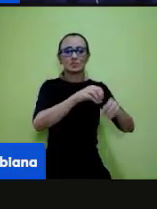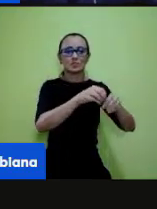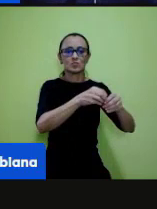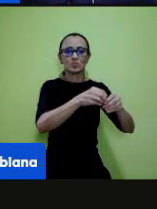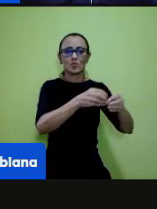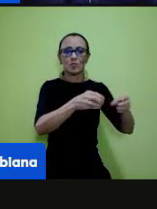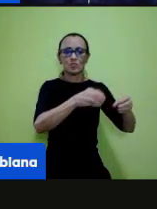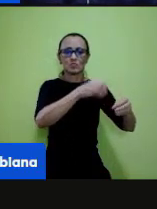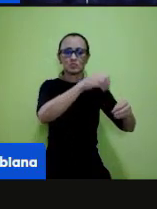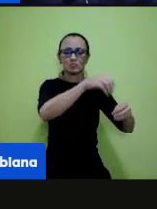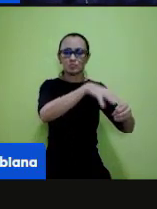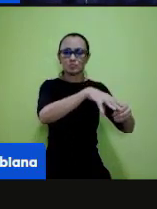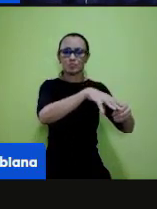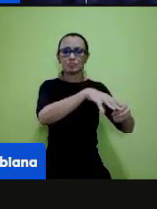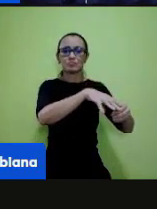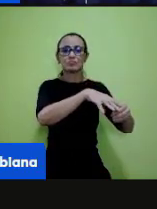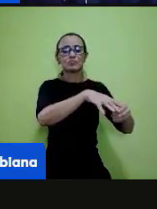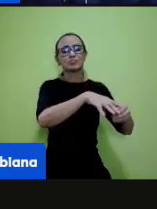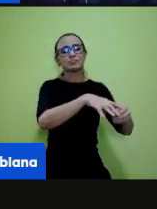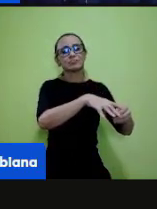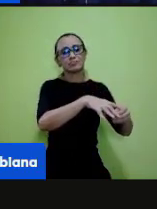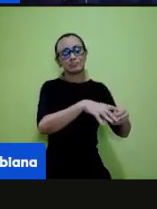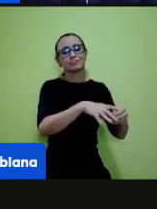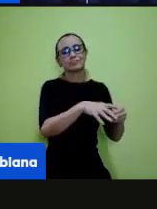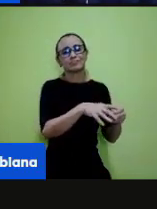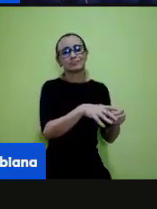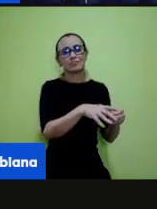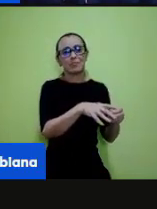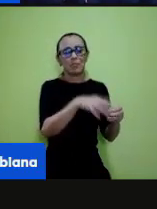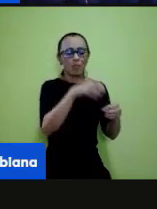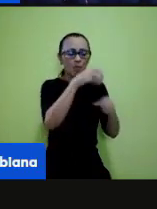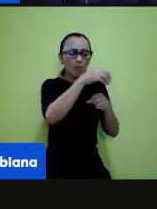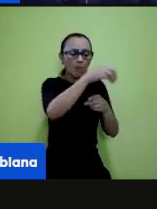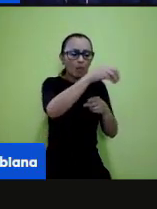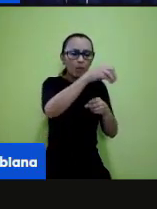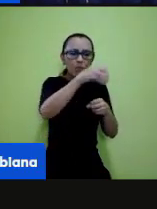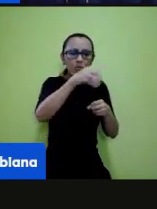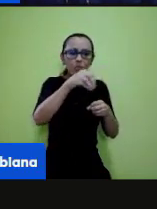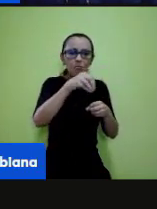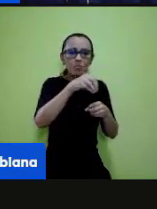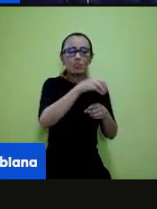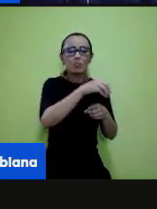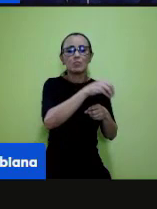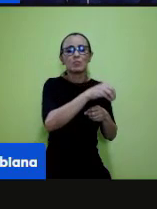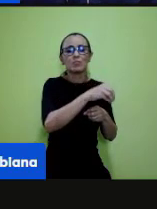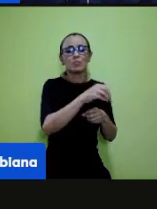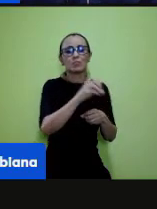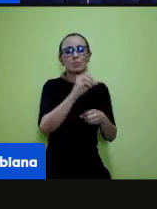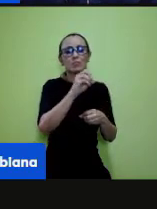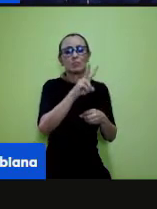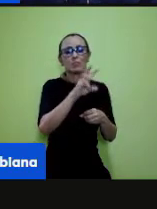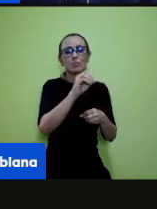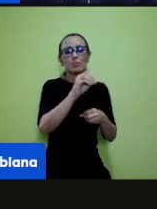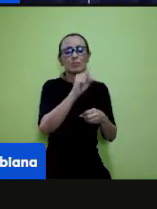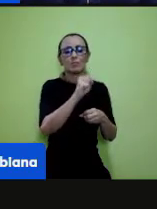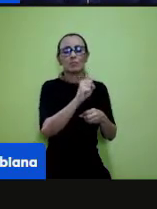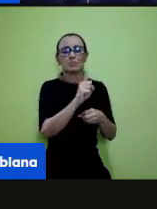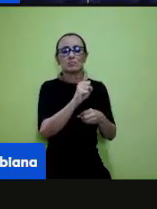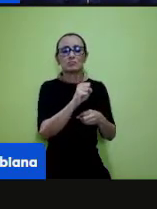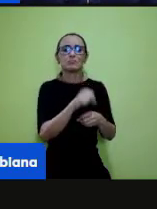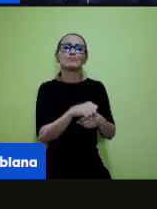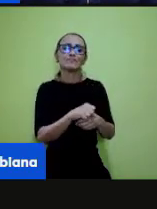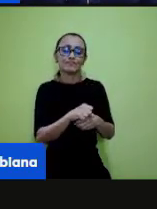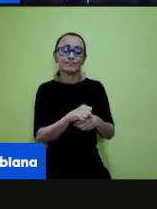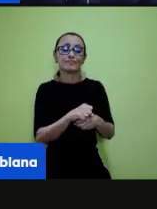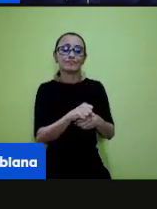alimentação, para fazer a postura de um lote de ovos. O Aedes aegypti faz a postura sobre salto, ele seleciona,